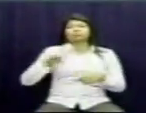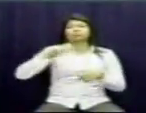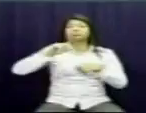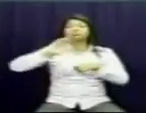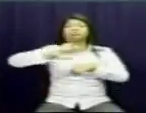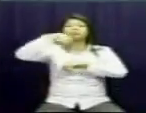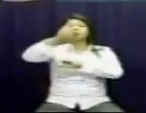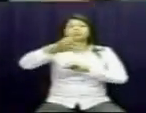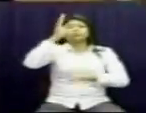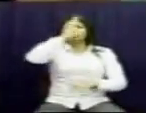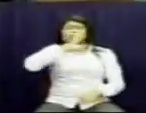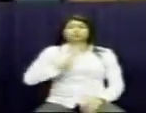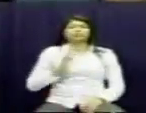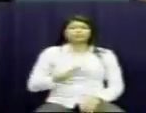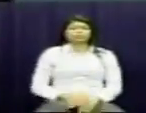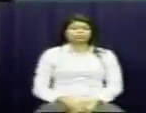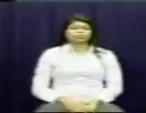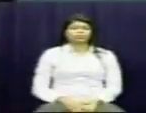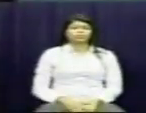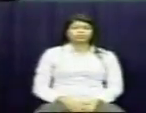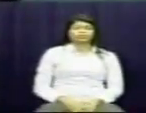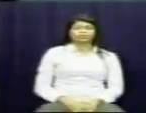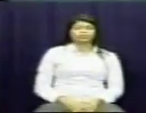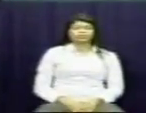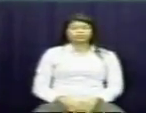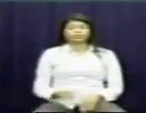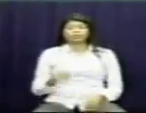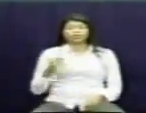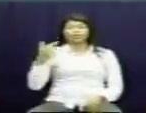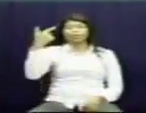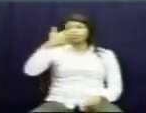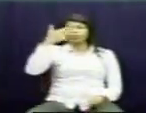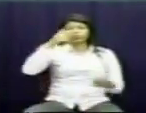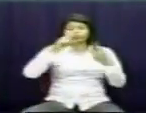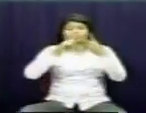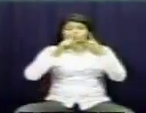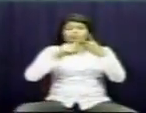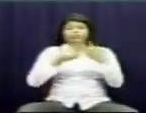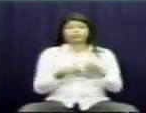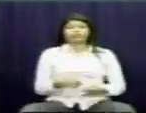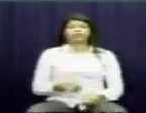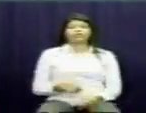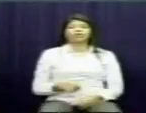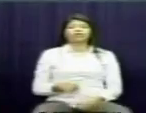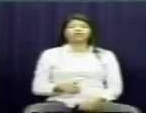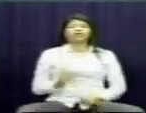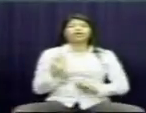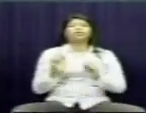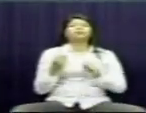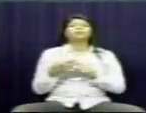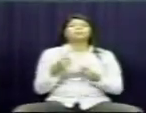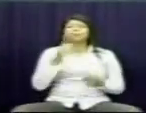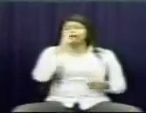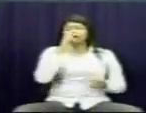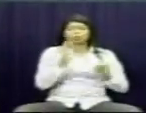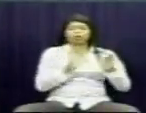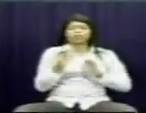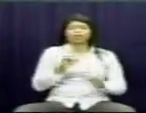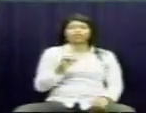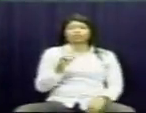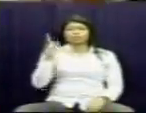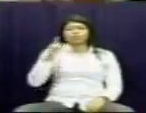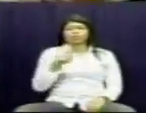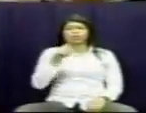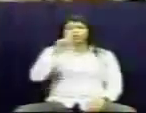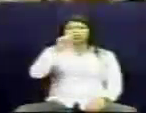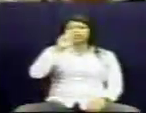O segundo aspecto que desmoraliza o projeto da senadora é o fato em conteste, e